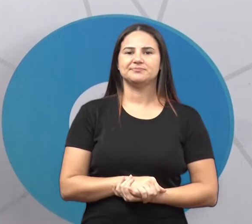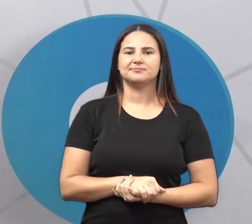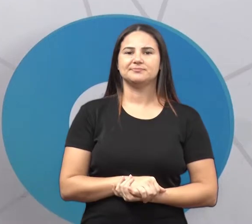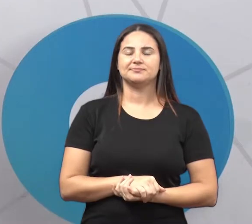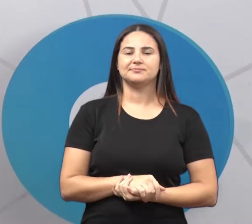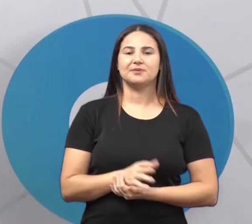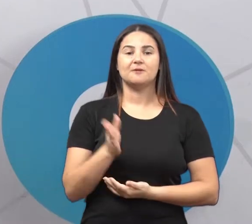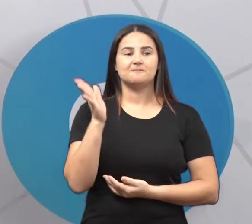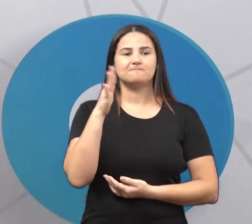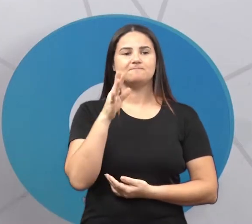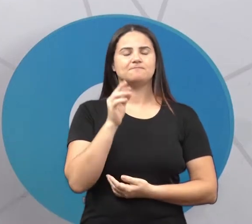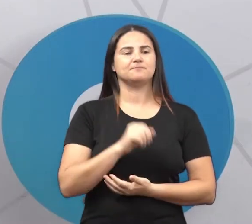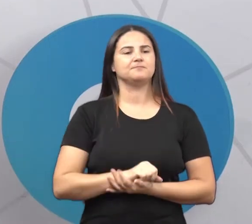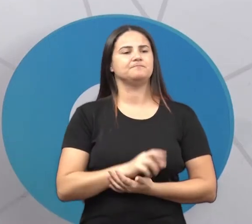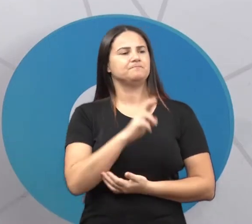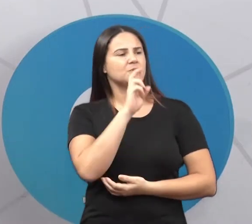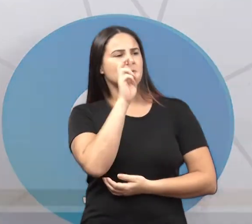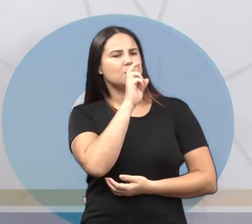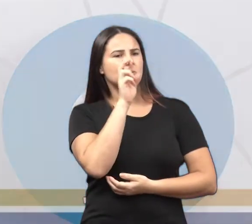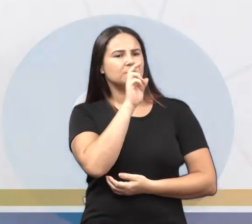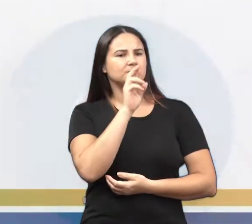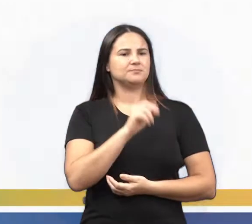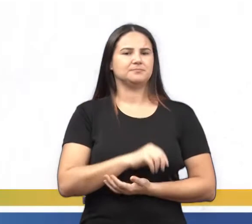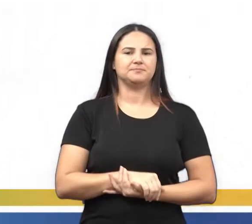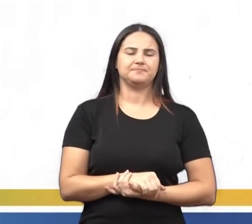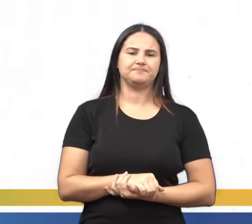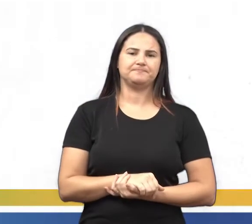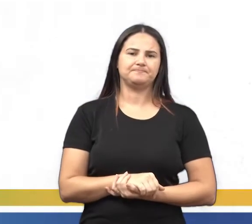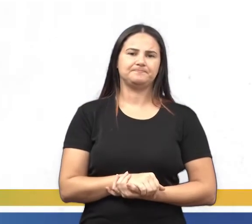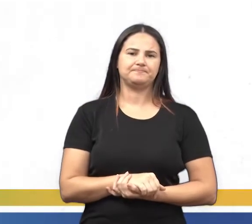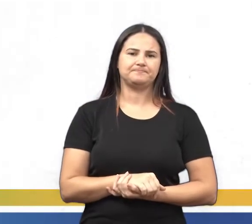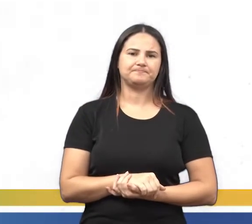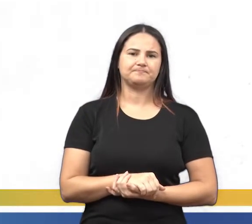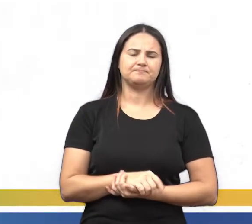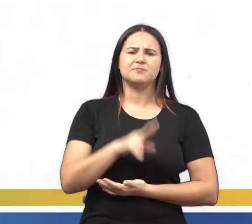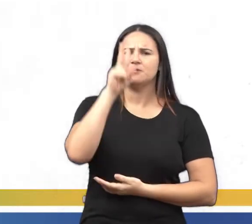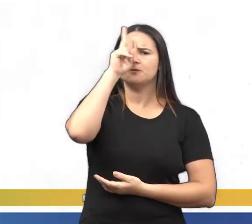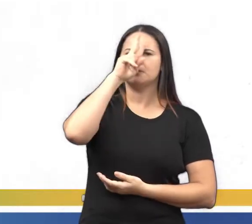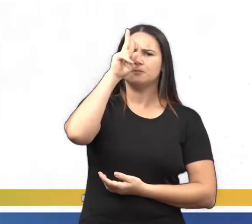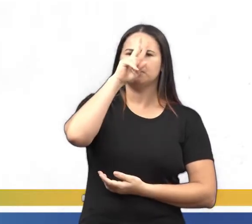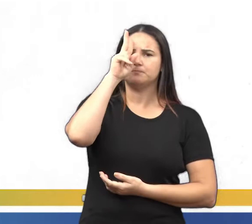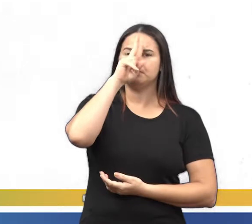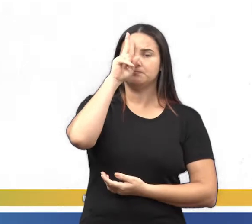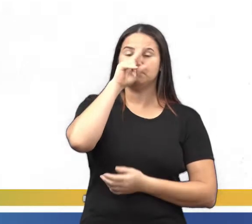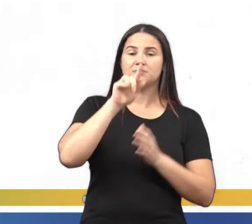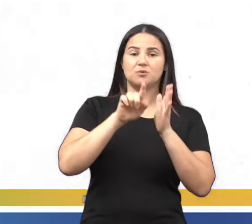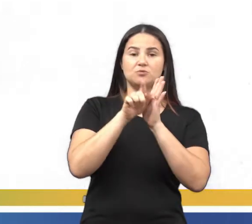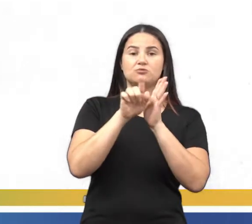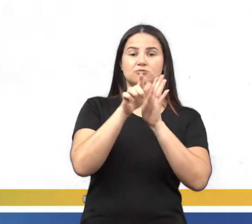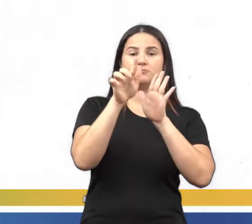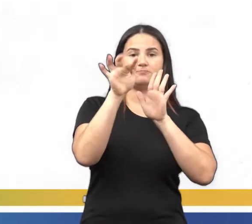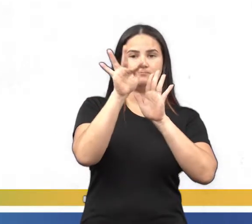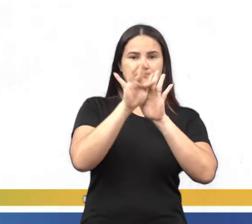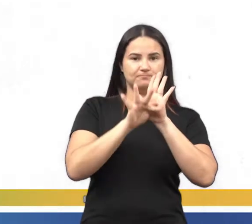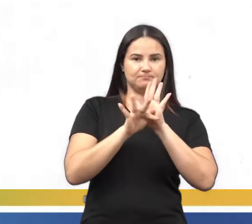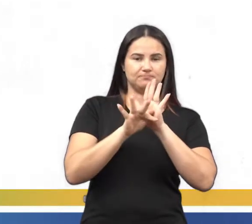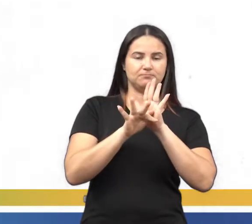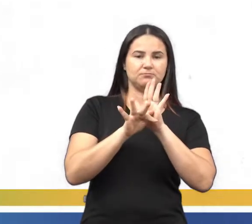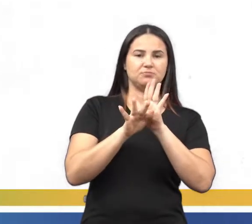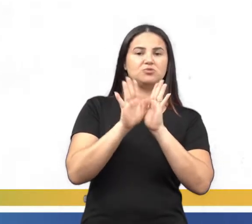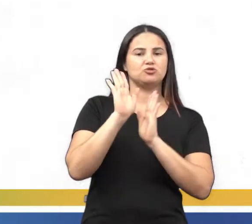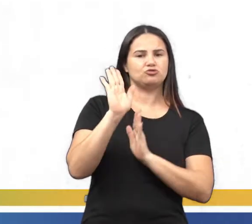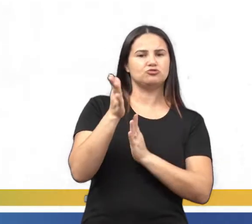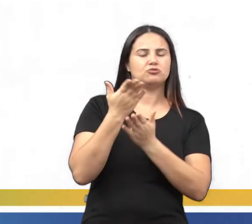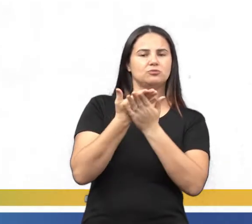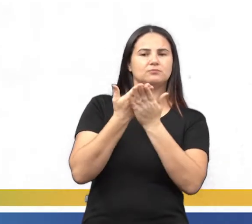agora prestar atenção aqui na tela, que nós vamos relembrar esse gênero textual que nós já estudamos.